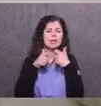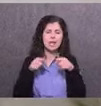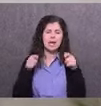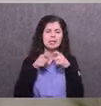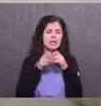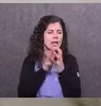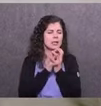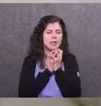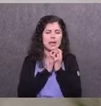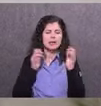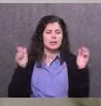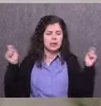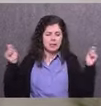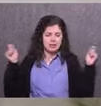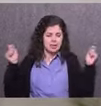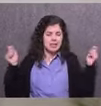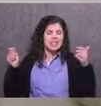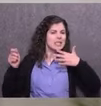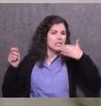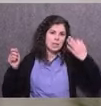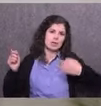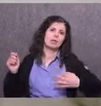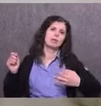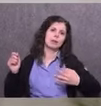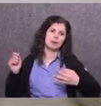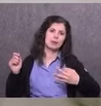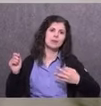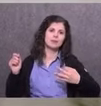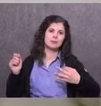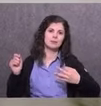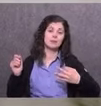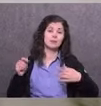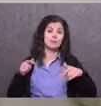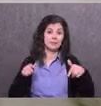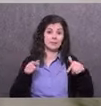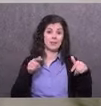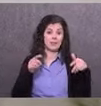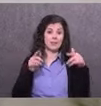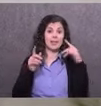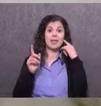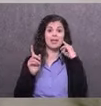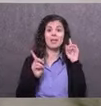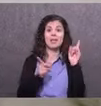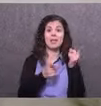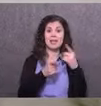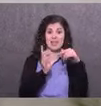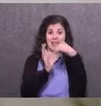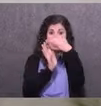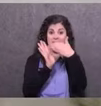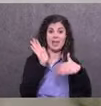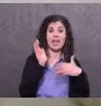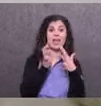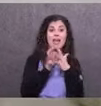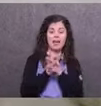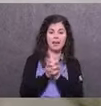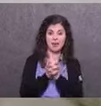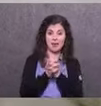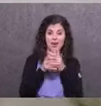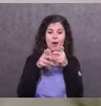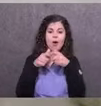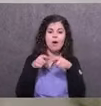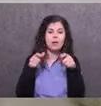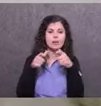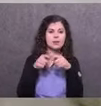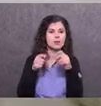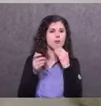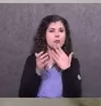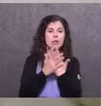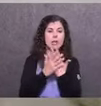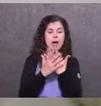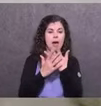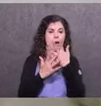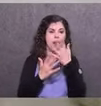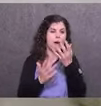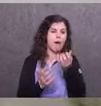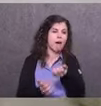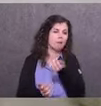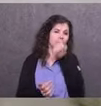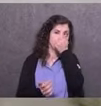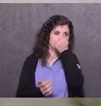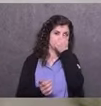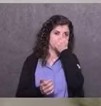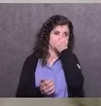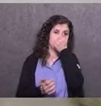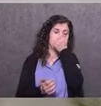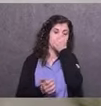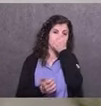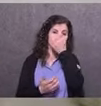Ora, este Salmo é uma oração que exprime desolação,